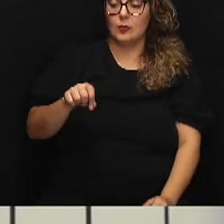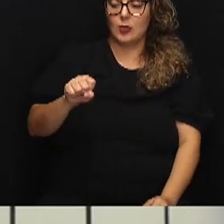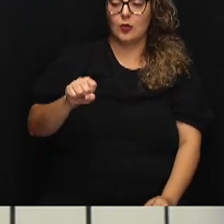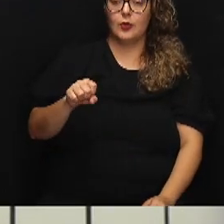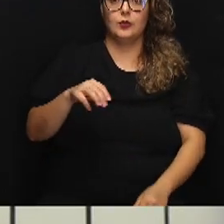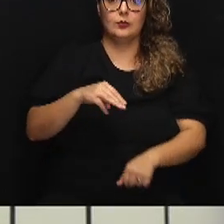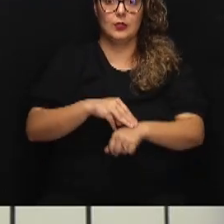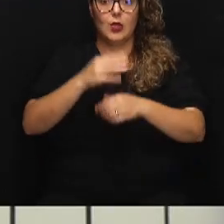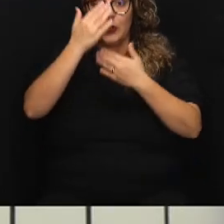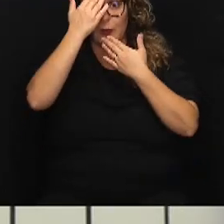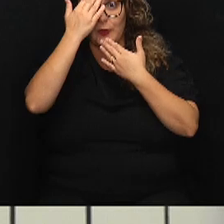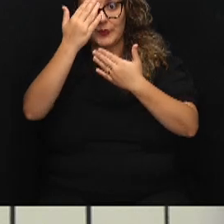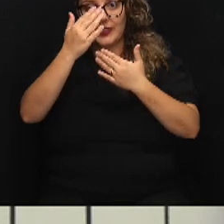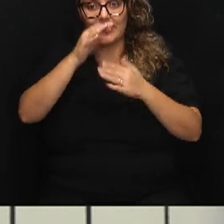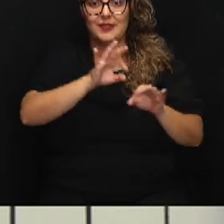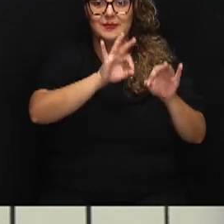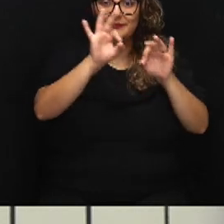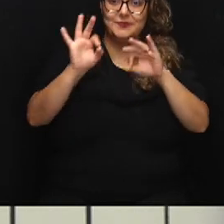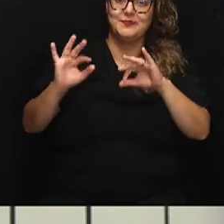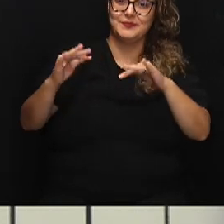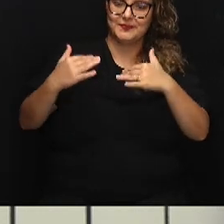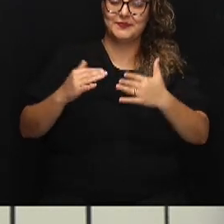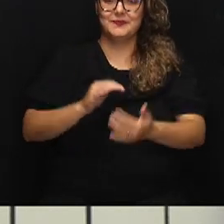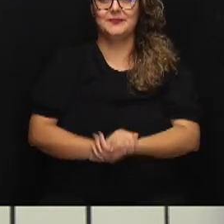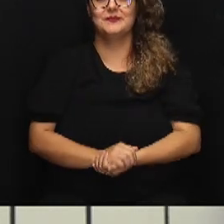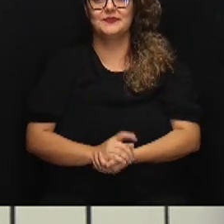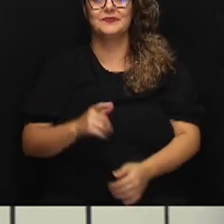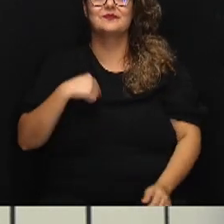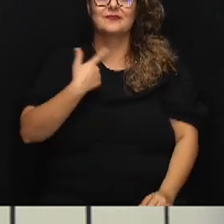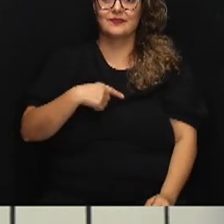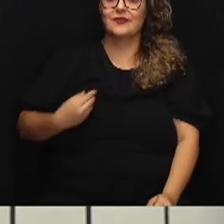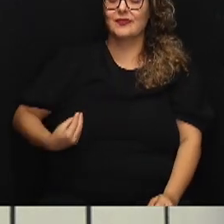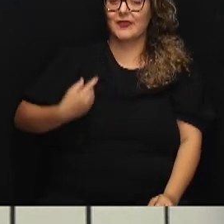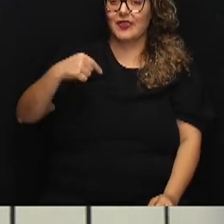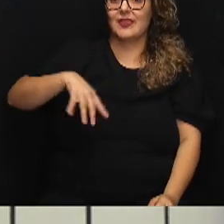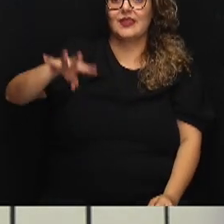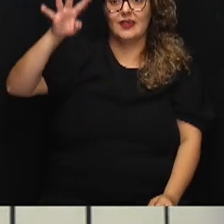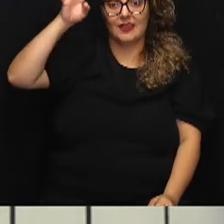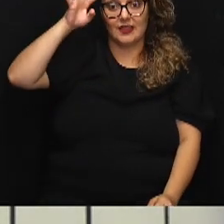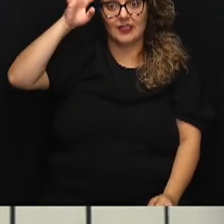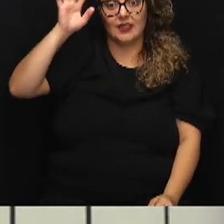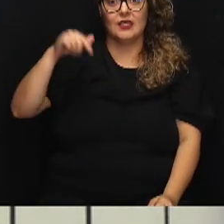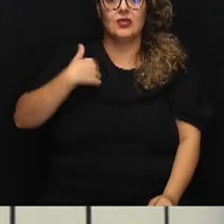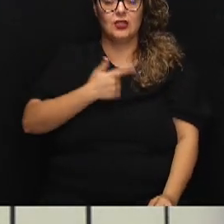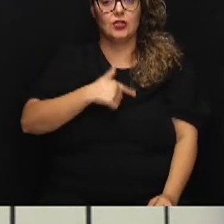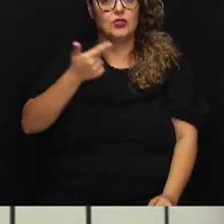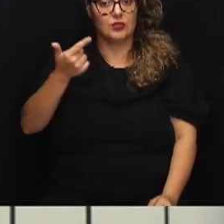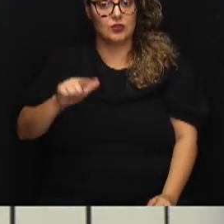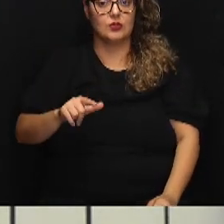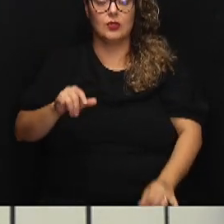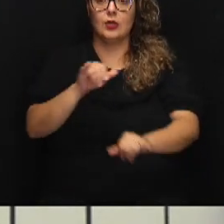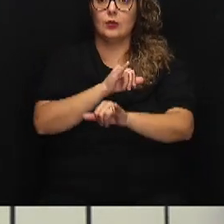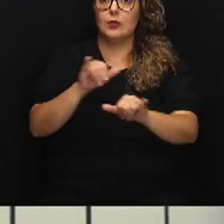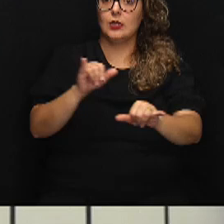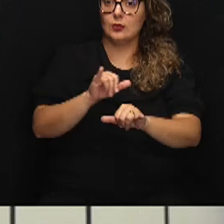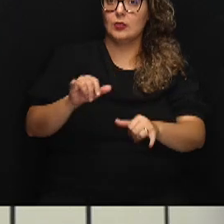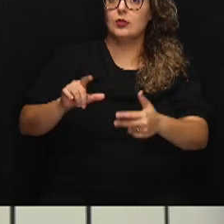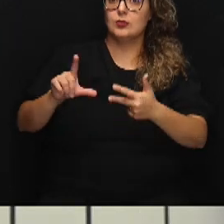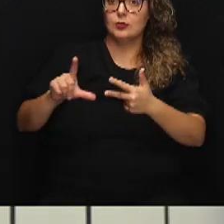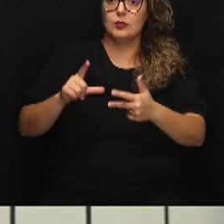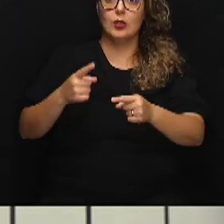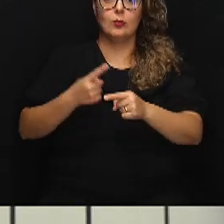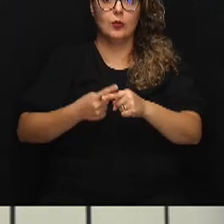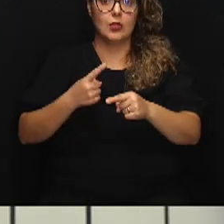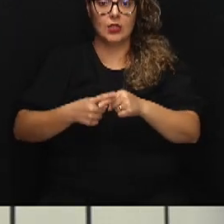1h mais 8. Muito obrigado pela sua companhia, pela sua audiência. Estamos ao vivo nesta quarta-feira e a gente segue aqui com as notícias do Legislativo,